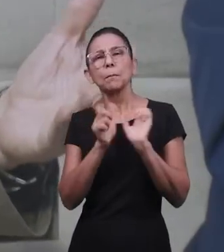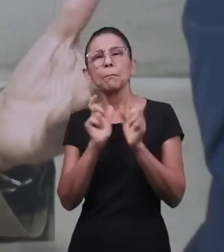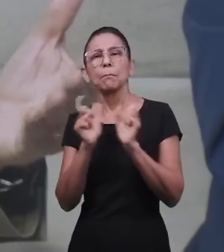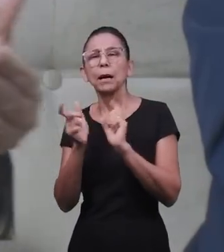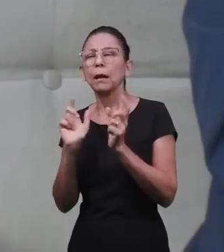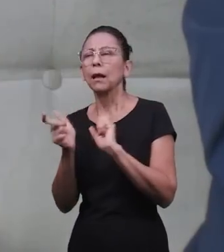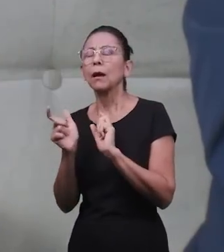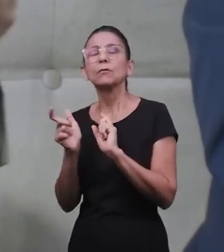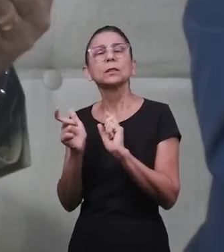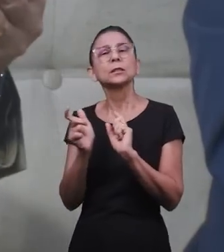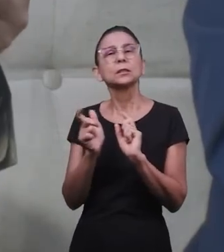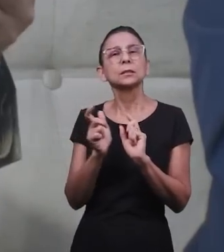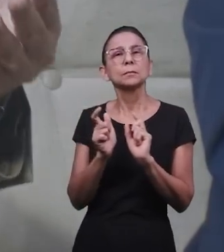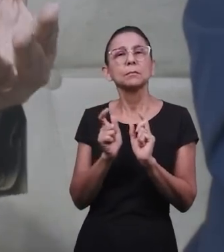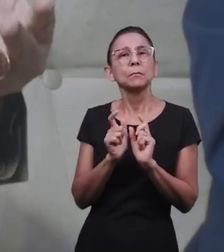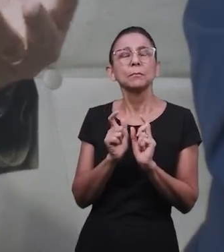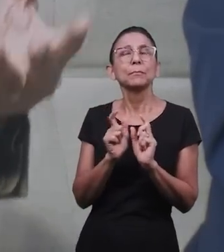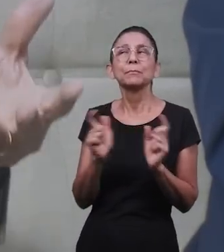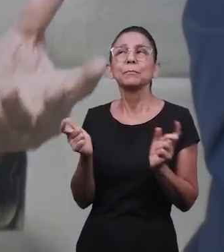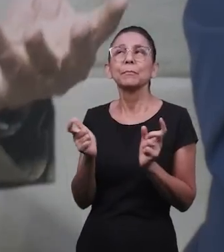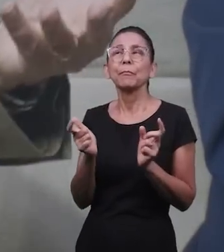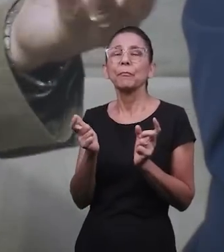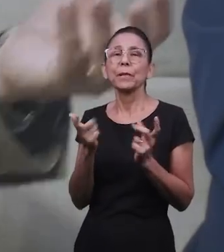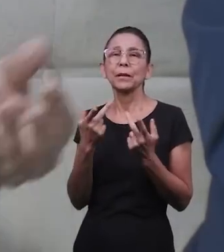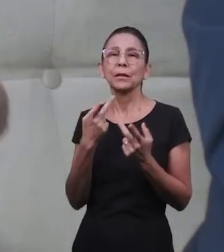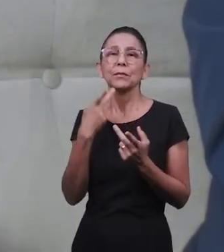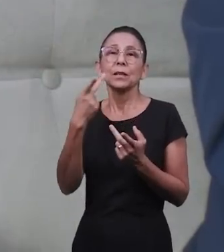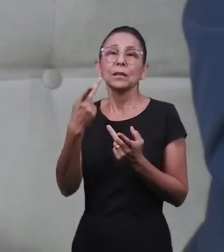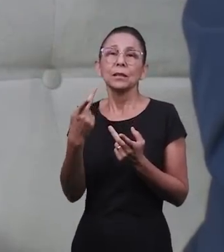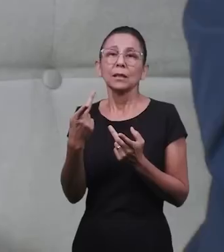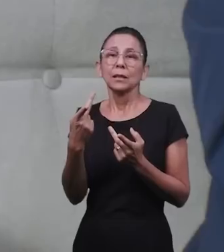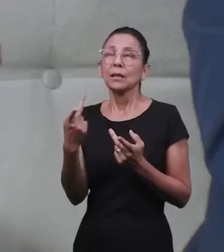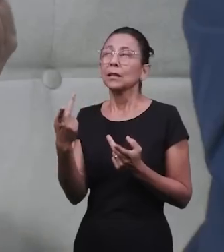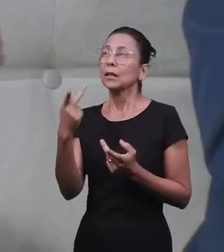palavras, no meu vocabulário, para expressar a